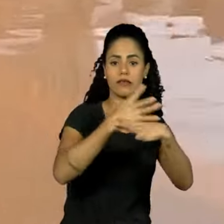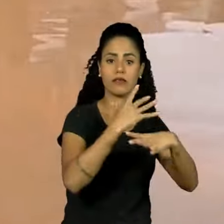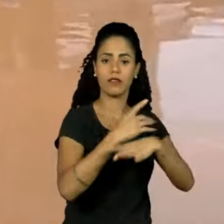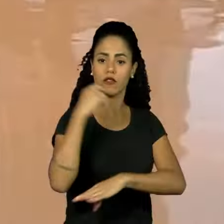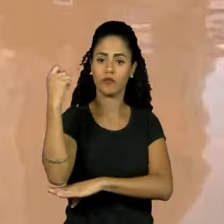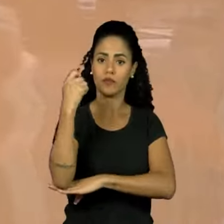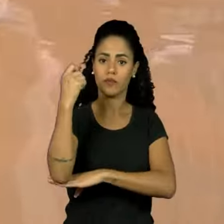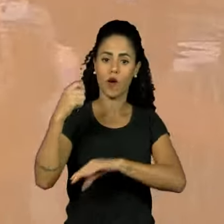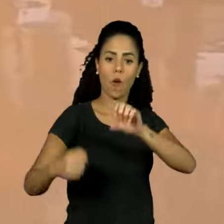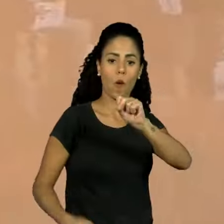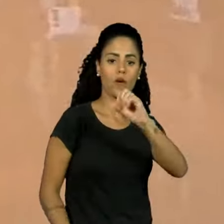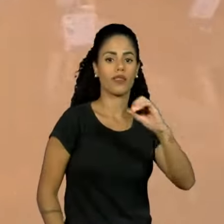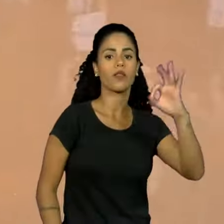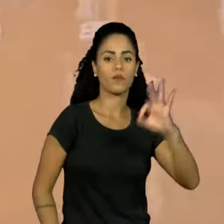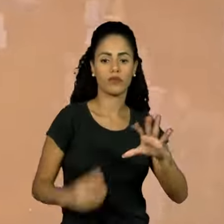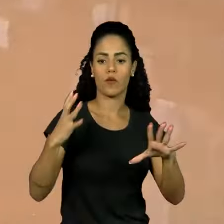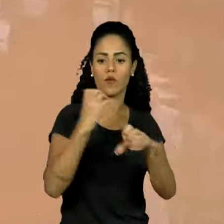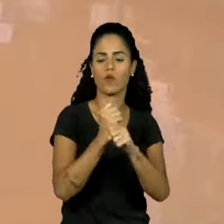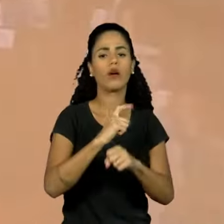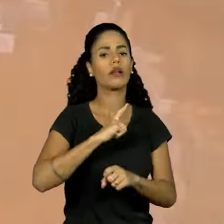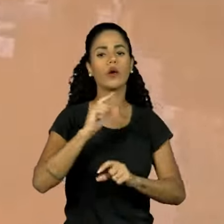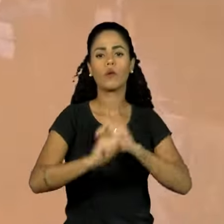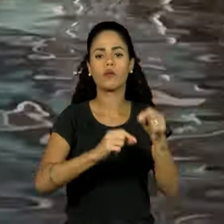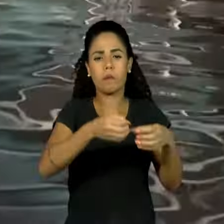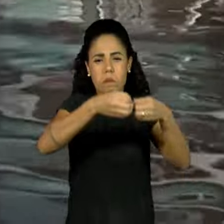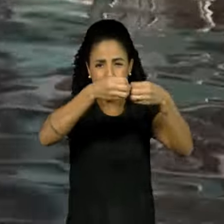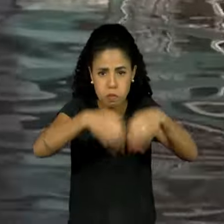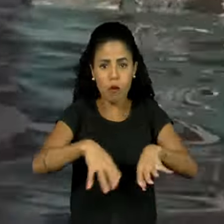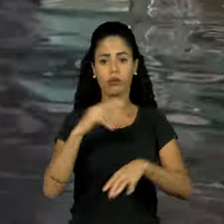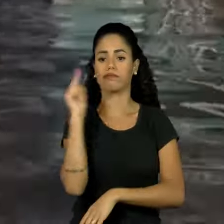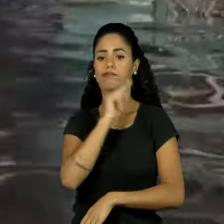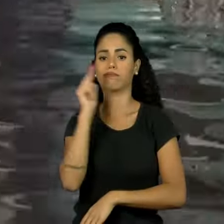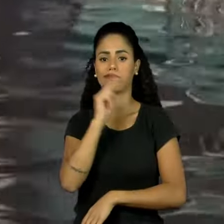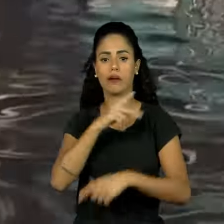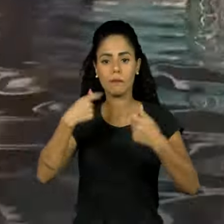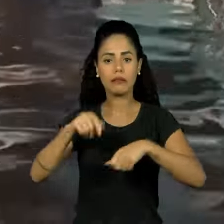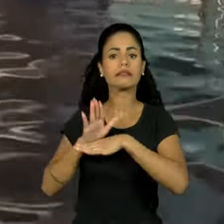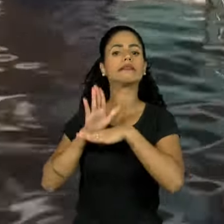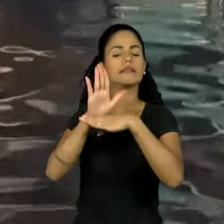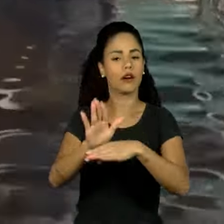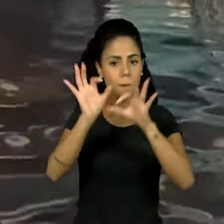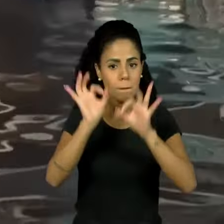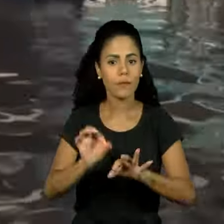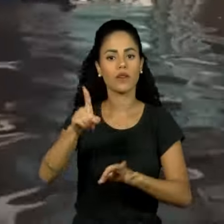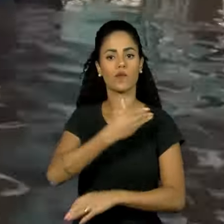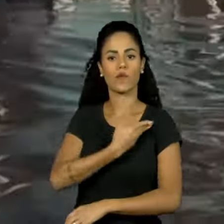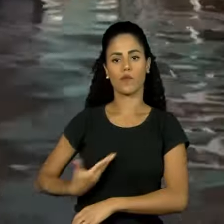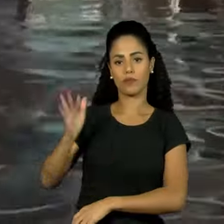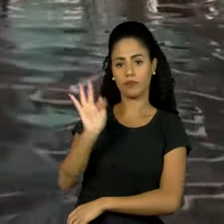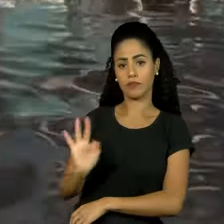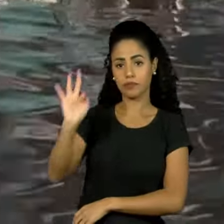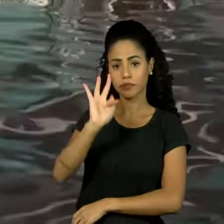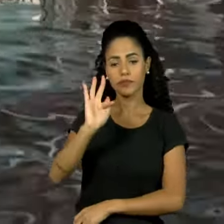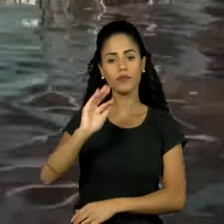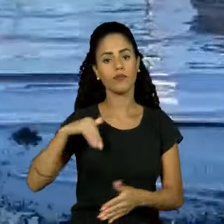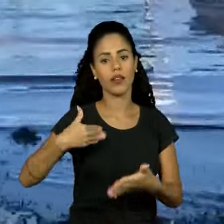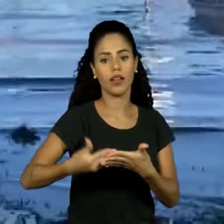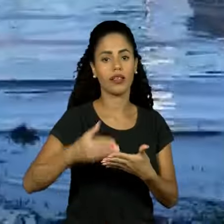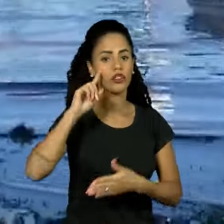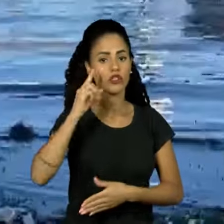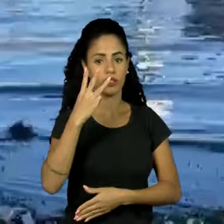de 80% do total, tiveram o estado de calamidade pública decretado pelo governo federal até 31